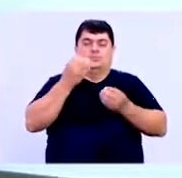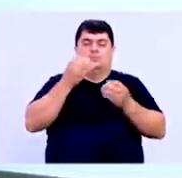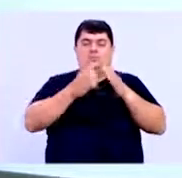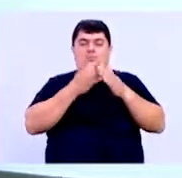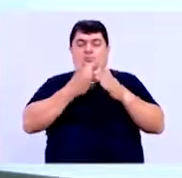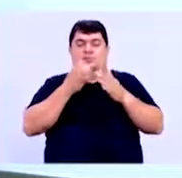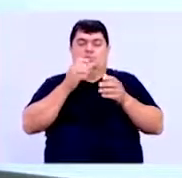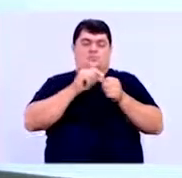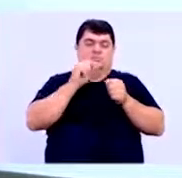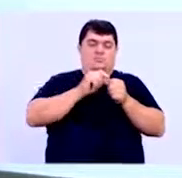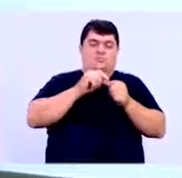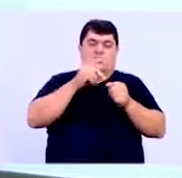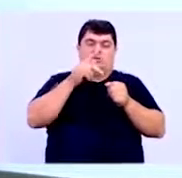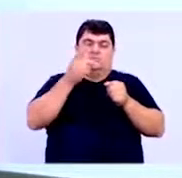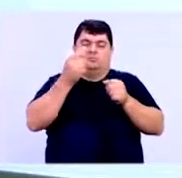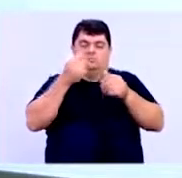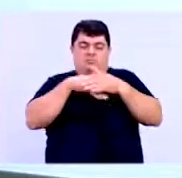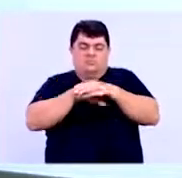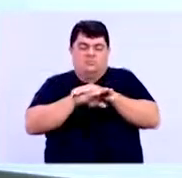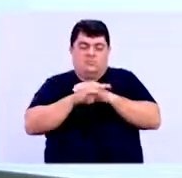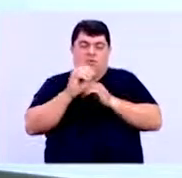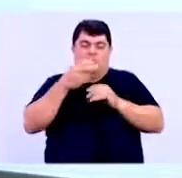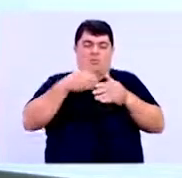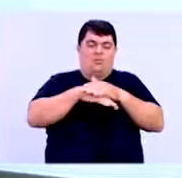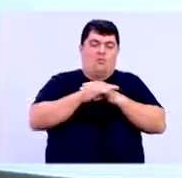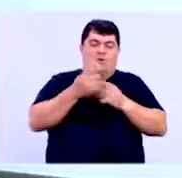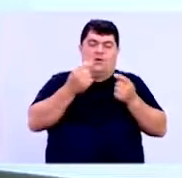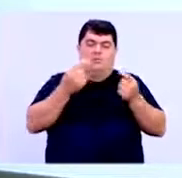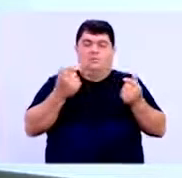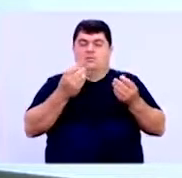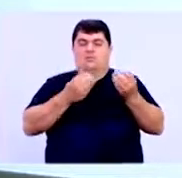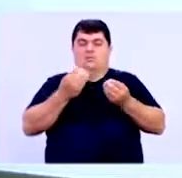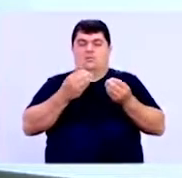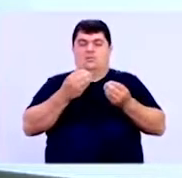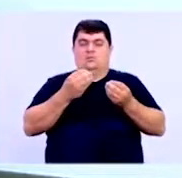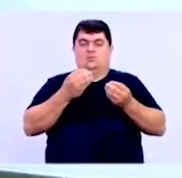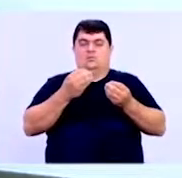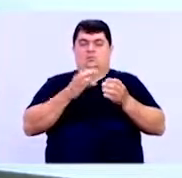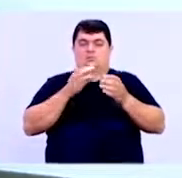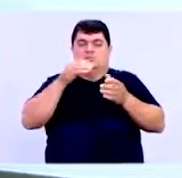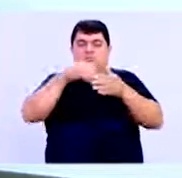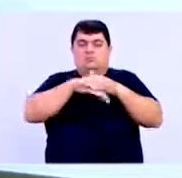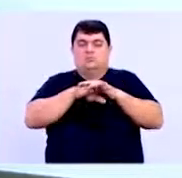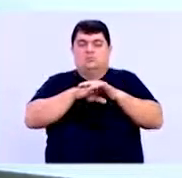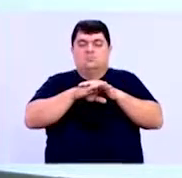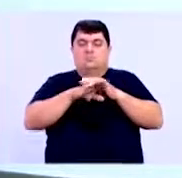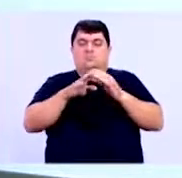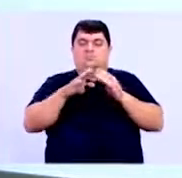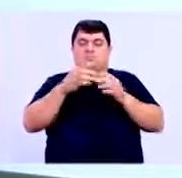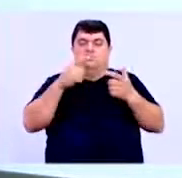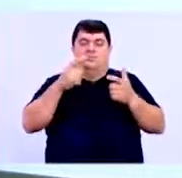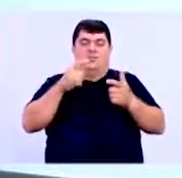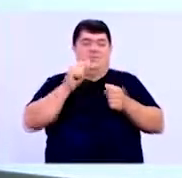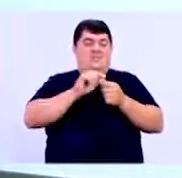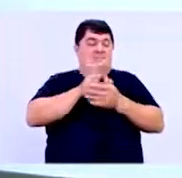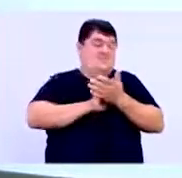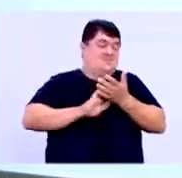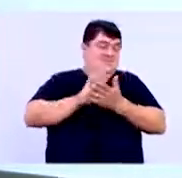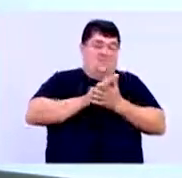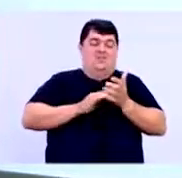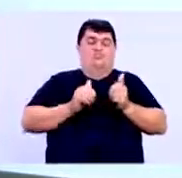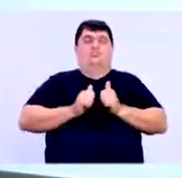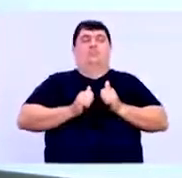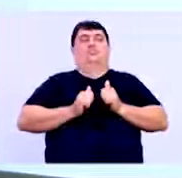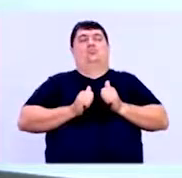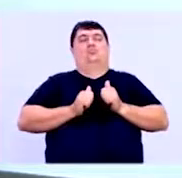faz uma poupança ou ela guarda recursos financeiros, ela deixa esse dinheiro guardado, ela não faz esforço nenhum e esse